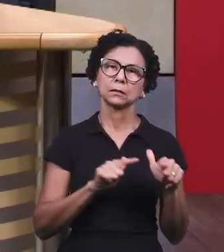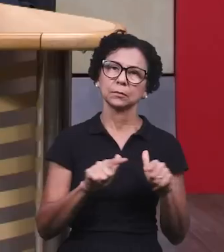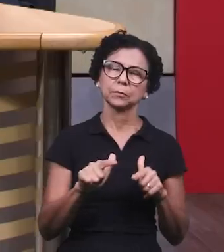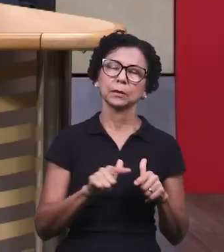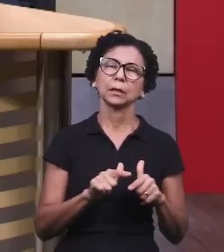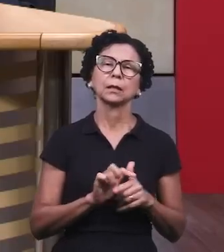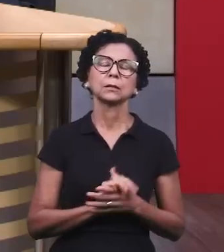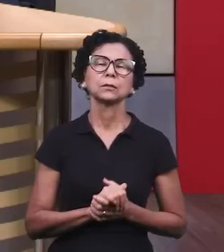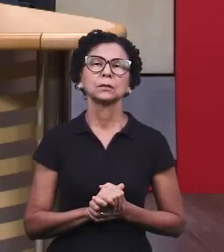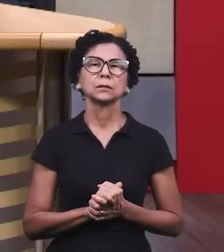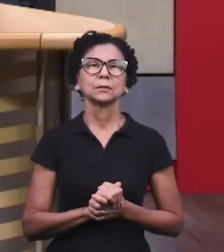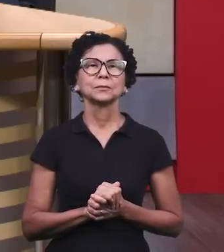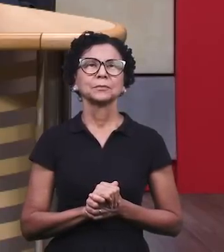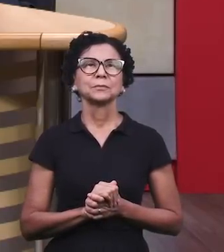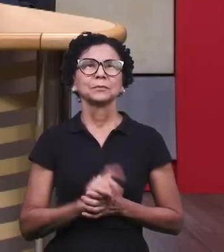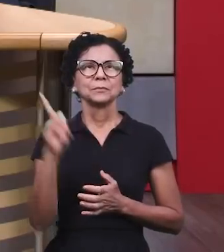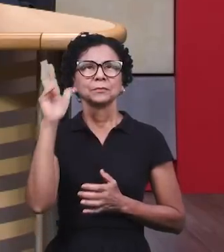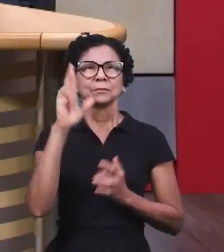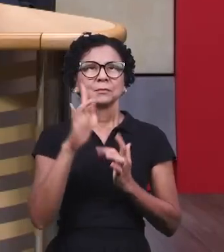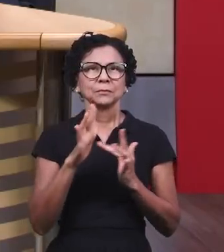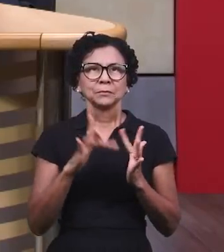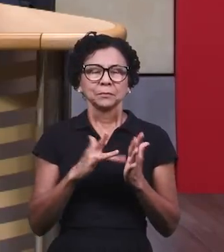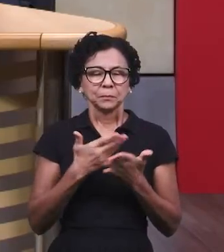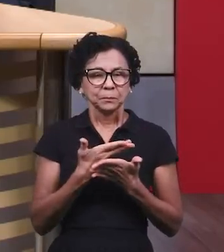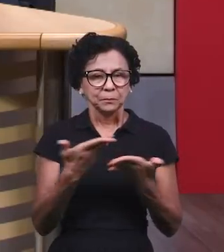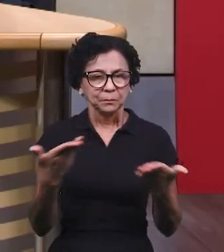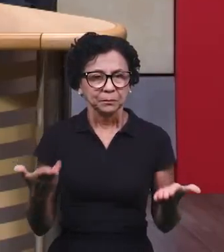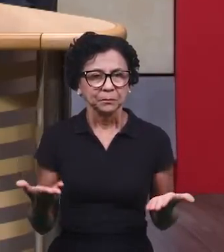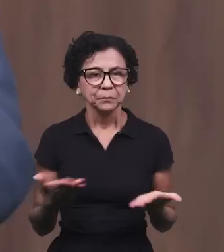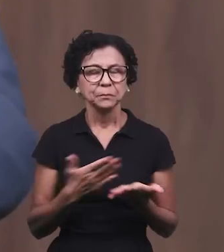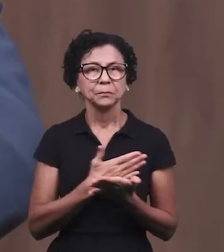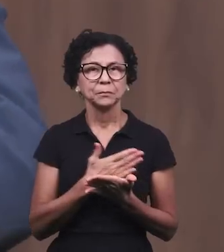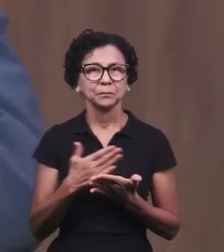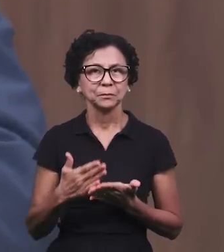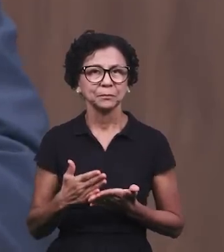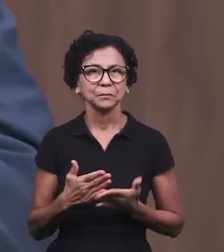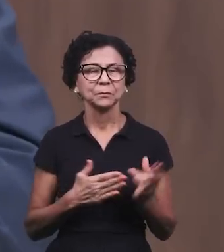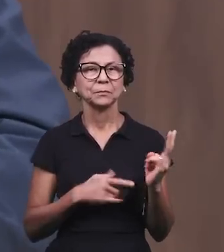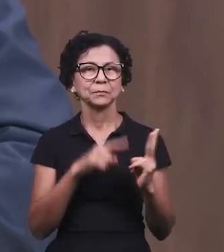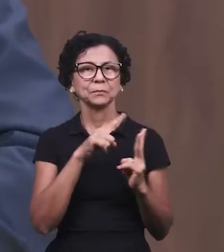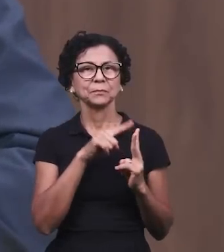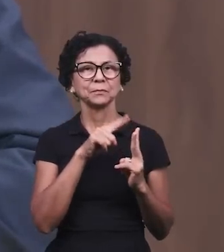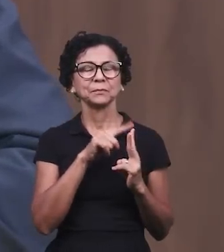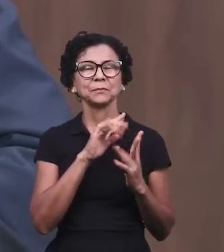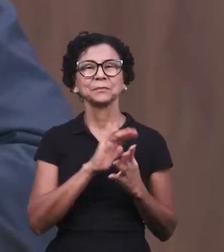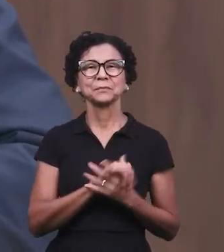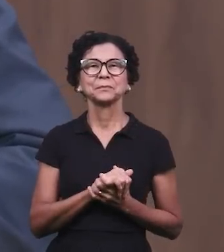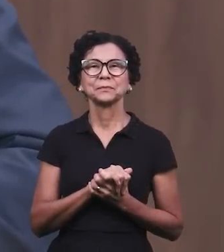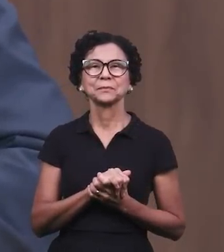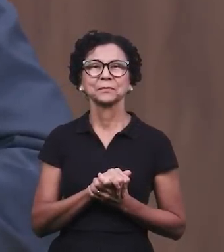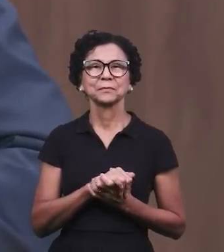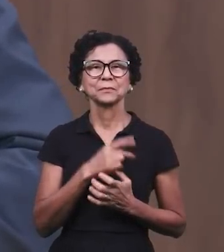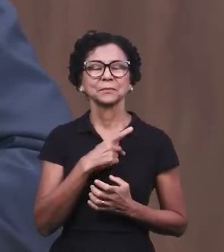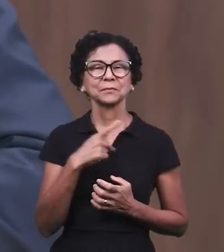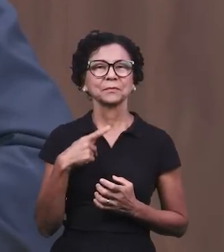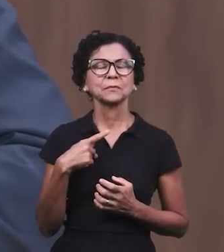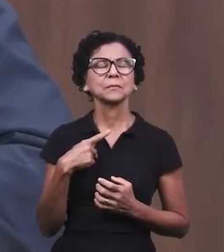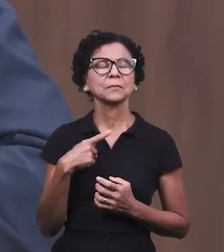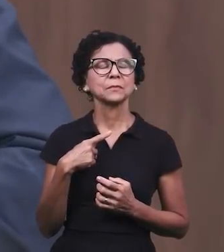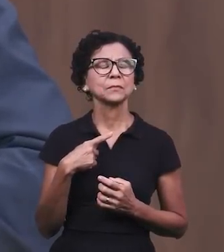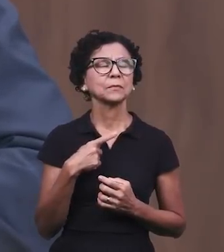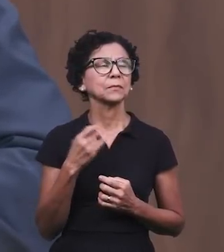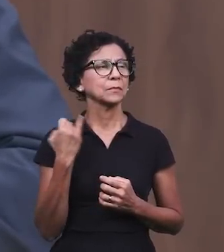trabalho, todos eu saúdo com a paz do Senhor. Vamos começar com o pastor Alexandre. Pastor Alexandre, o senhor começa